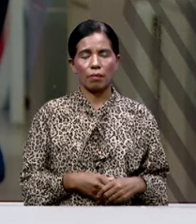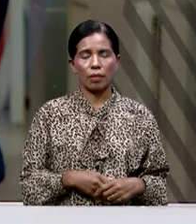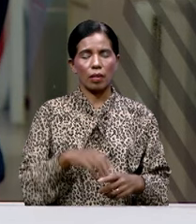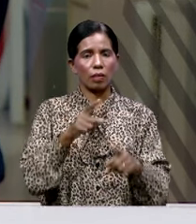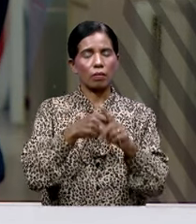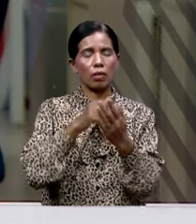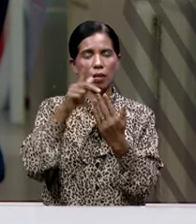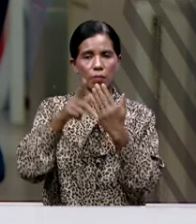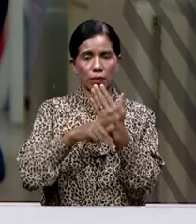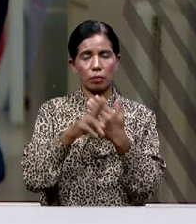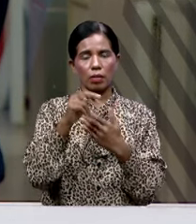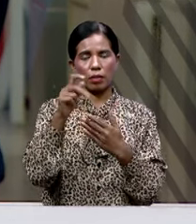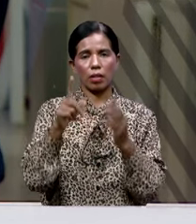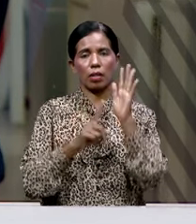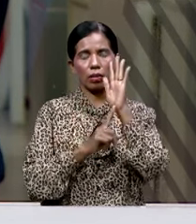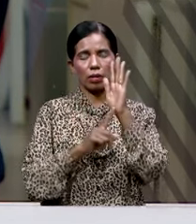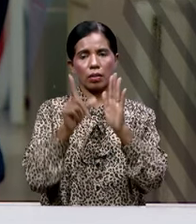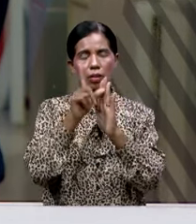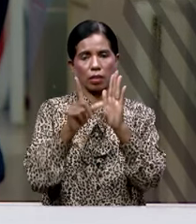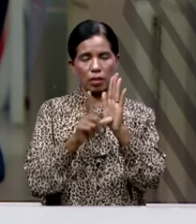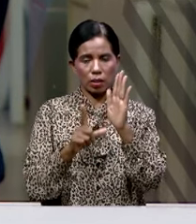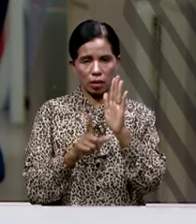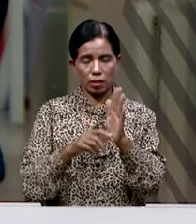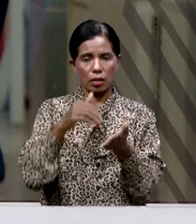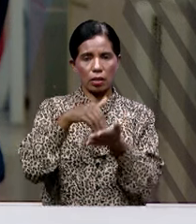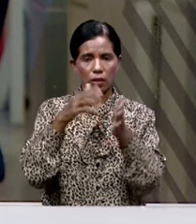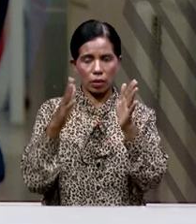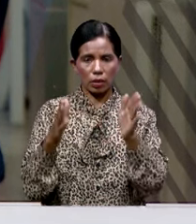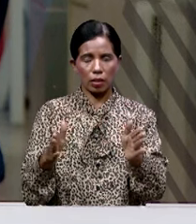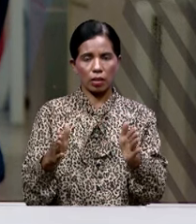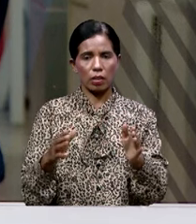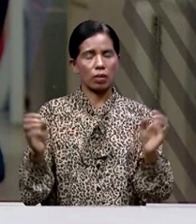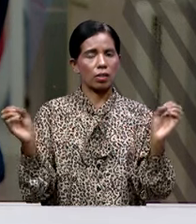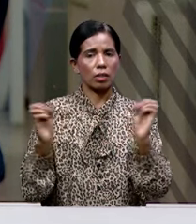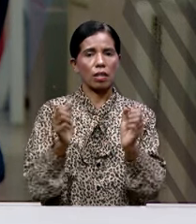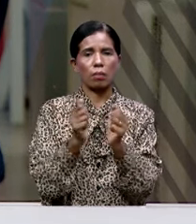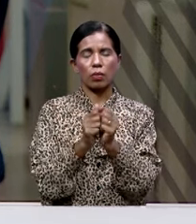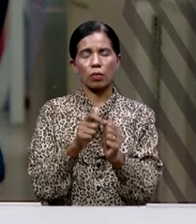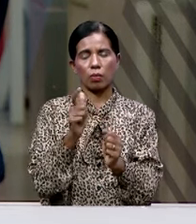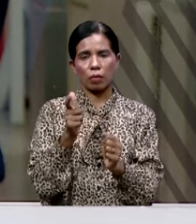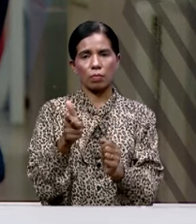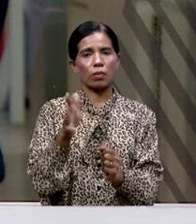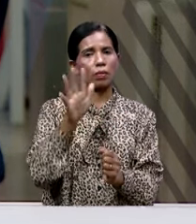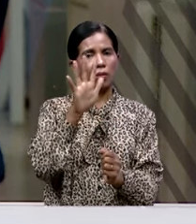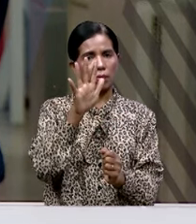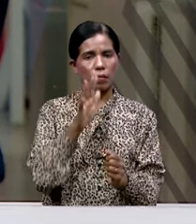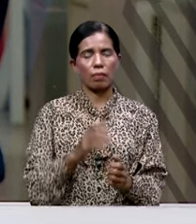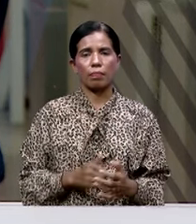Fulano Abril, o NTL, se fosse lista pré-inscrição para estudante inativo, quase rico, Rolês em Lima.